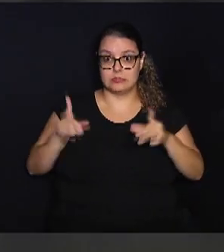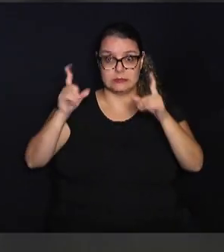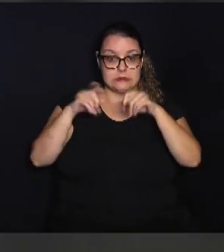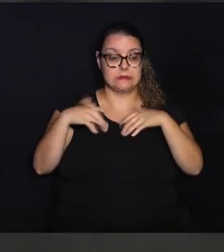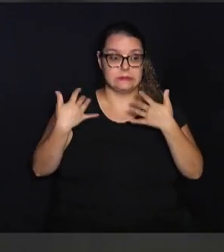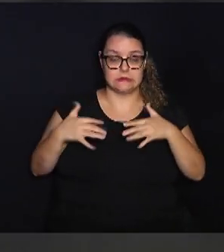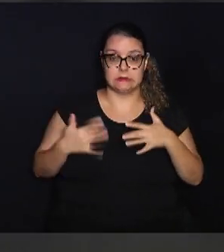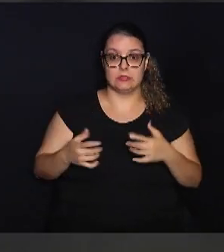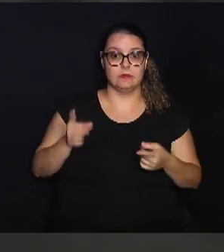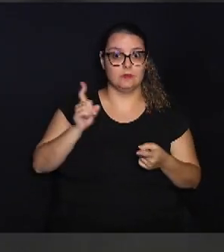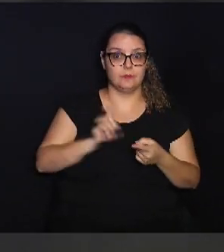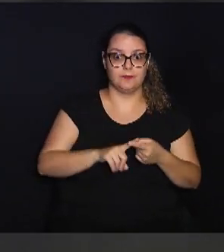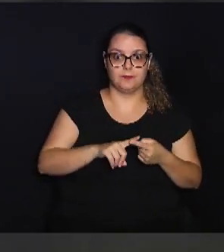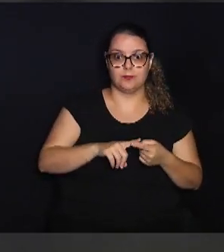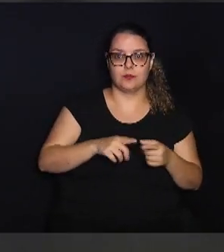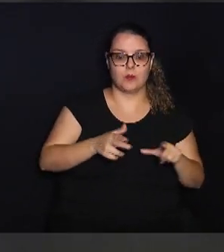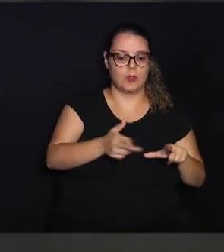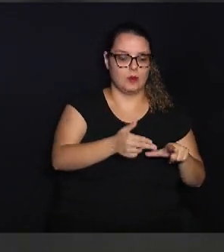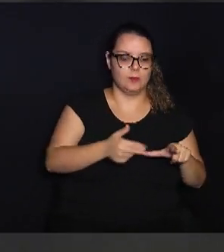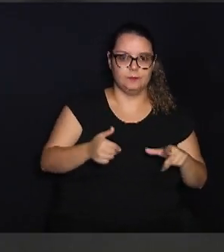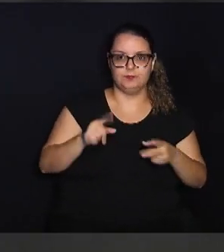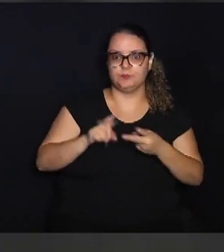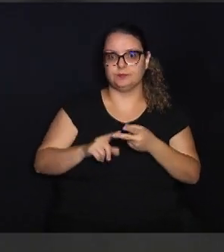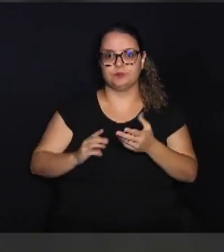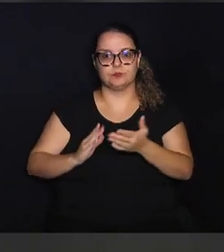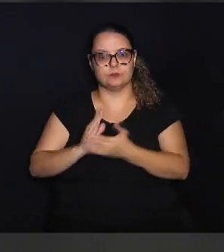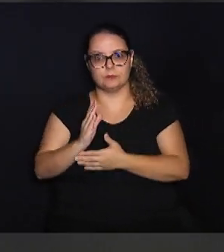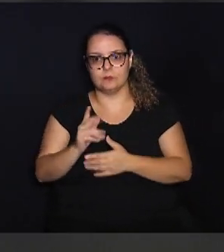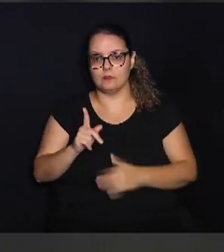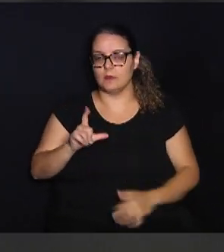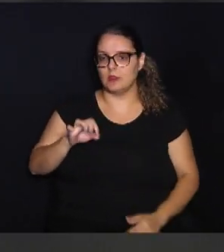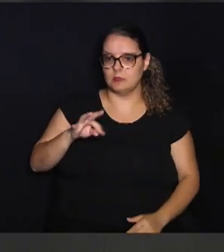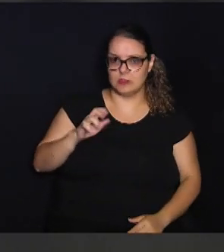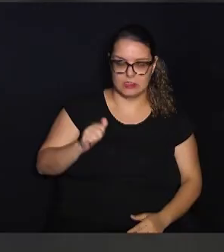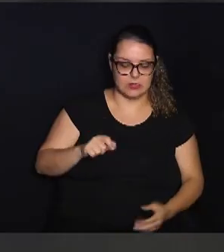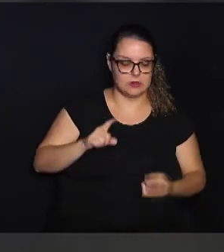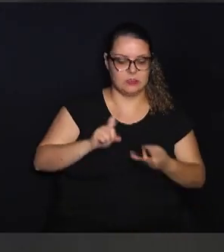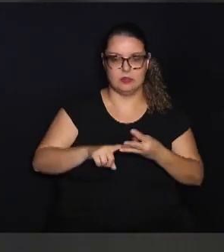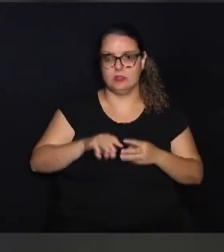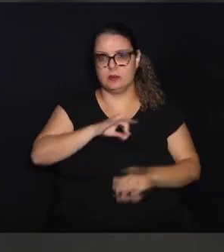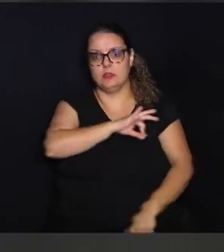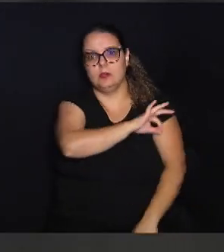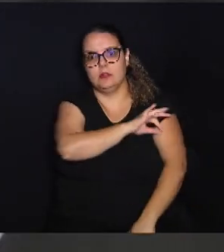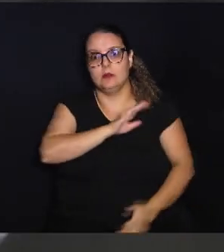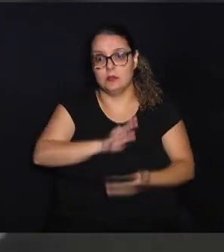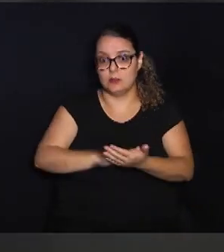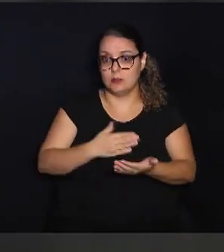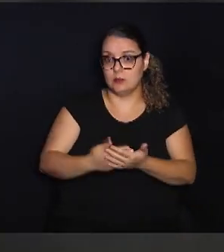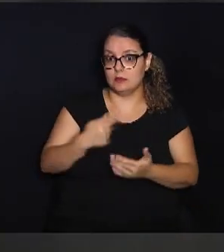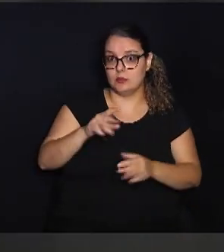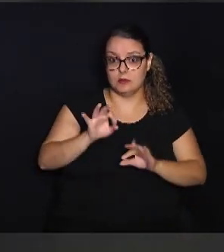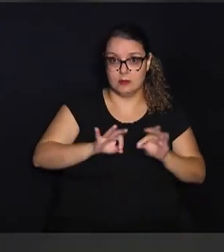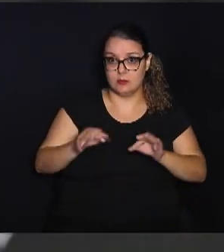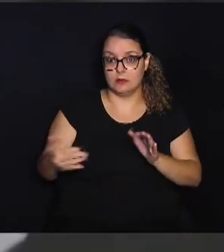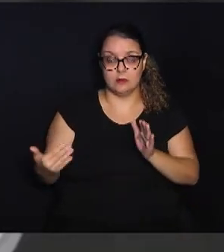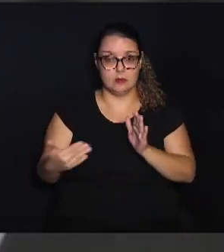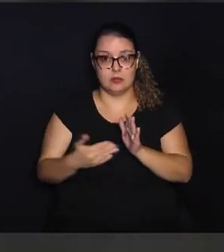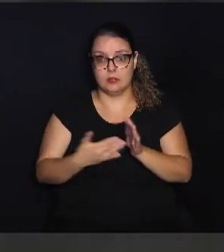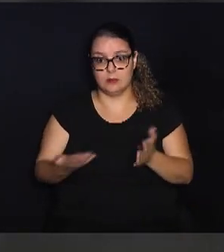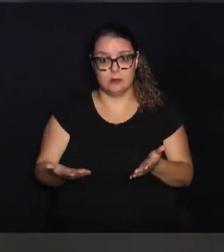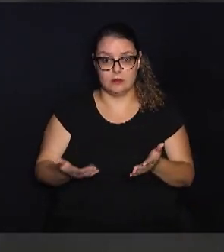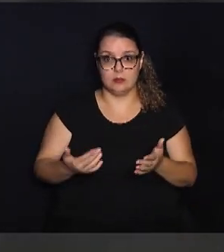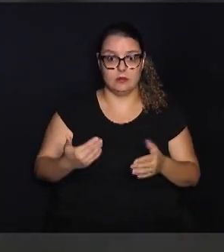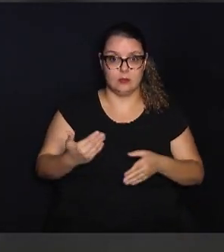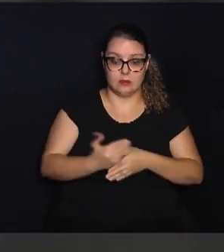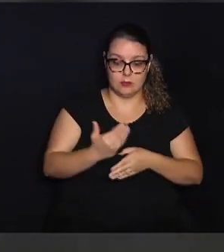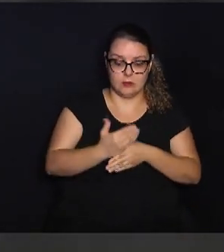Desde do desenhista, do cara que vai aprovar a planta, desde o cara que trabalha na prefeitura que vai interpretar o teu projeto, até todos que